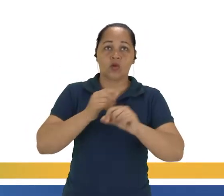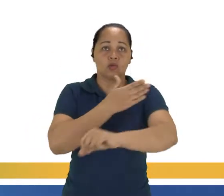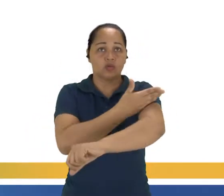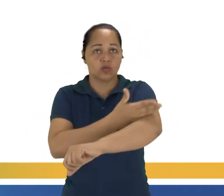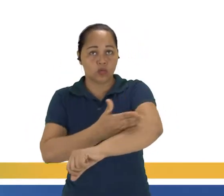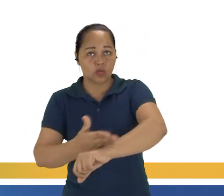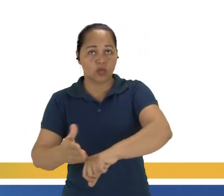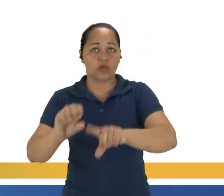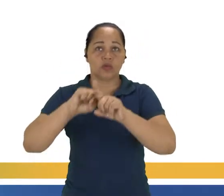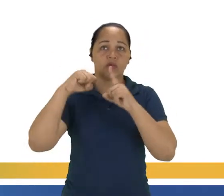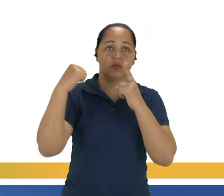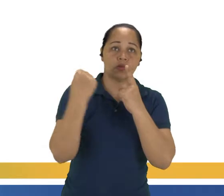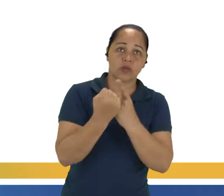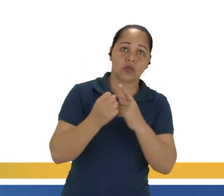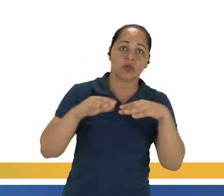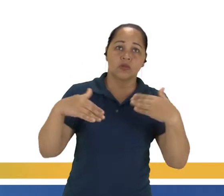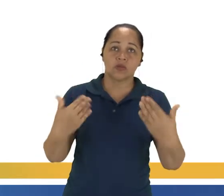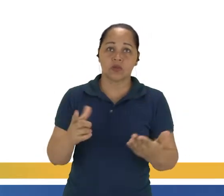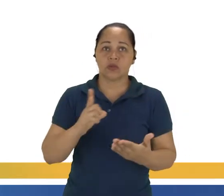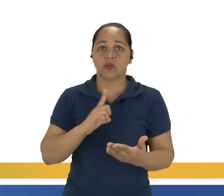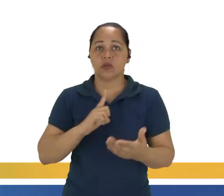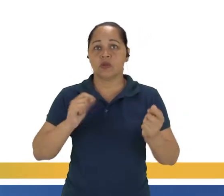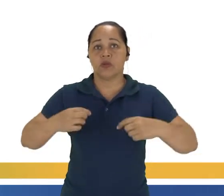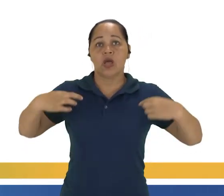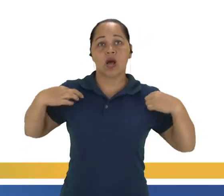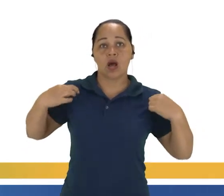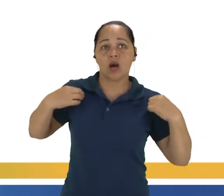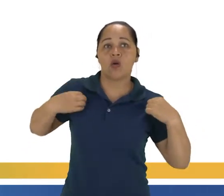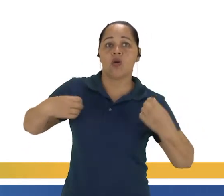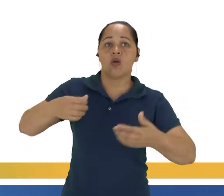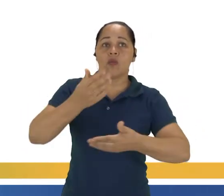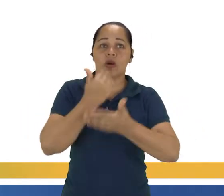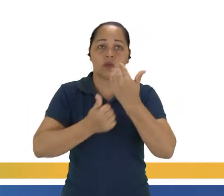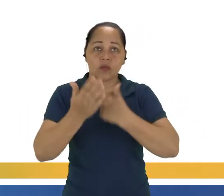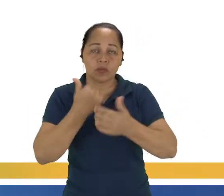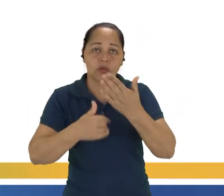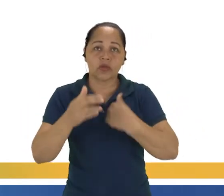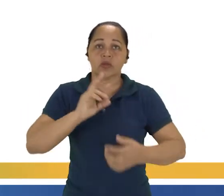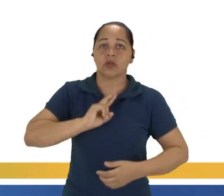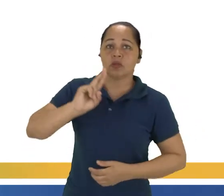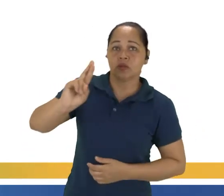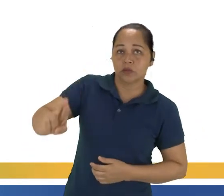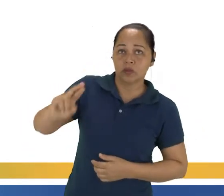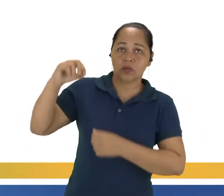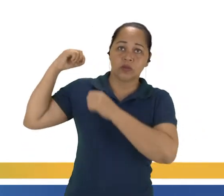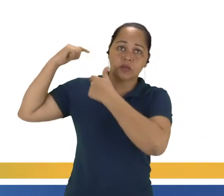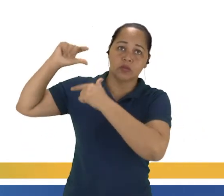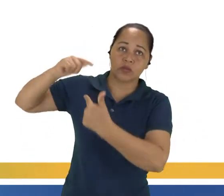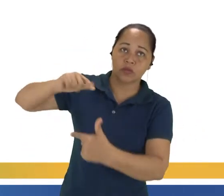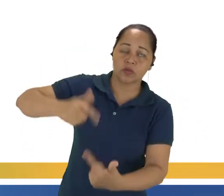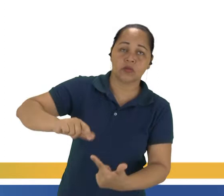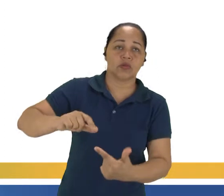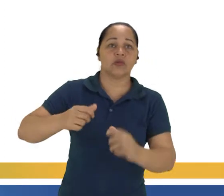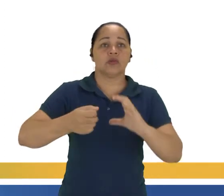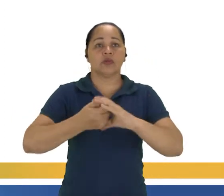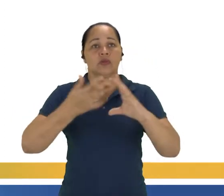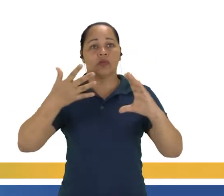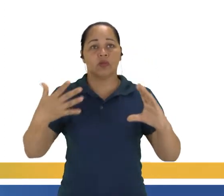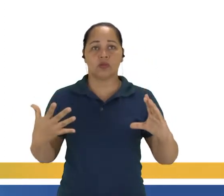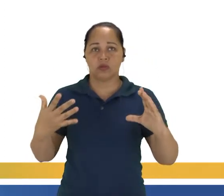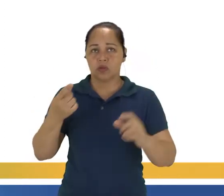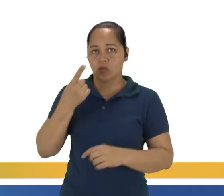quais podemos citar vestimenta, culinária, manifestações religiosas, tradições, entre outros aspectos. Observe bem que eu coloquei aí